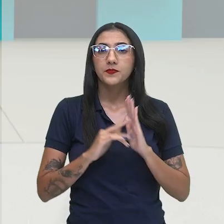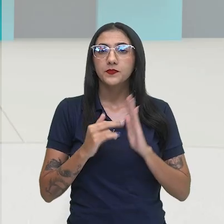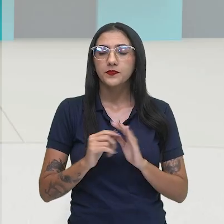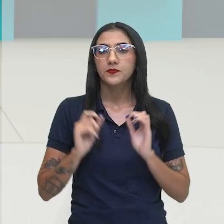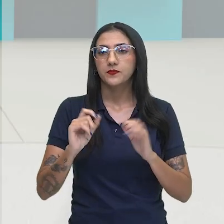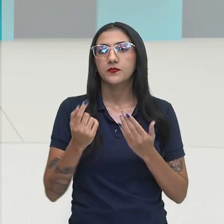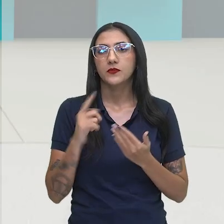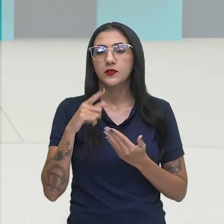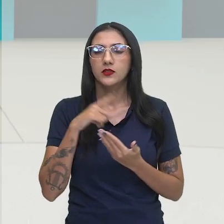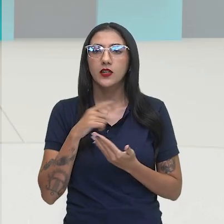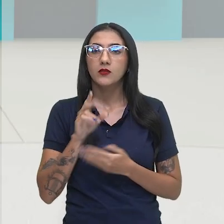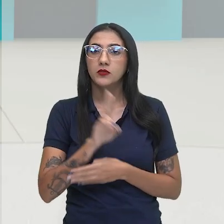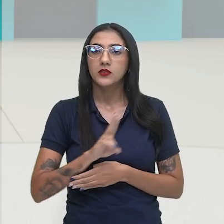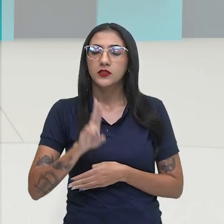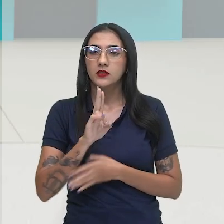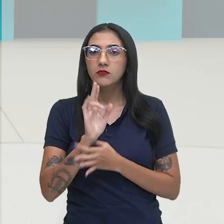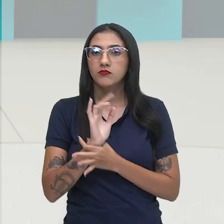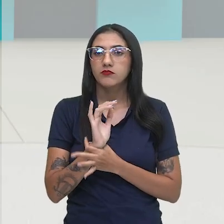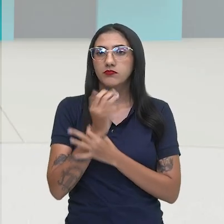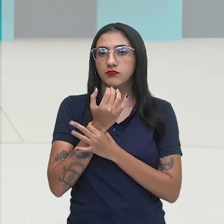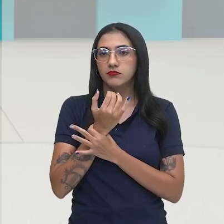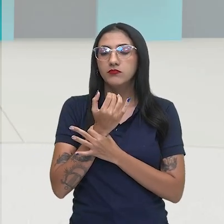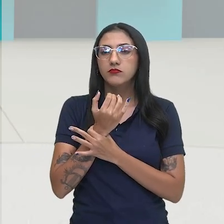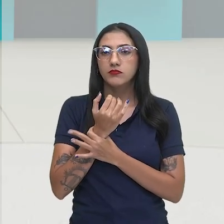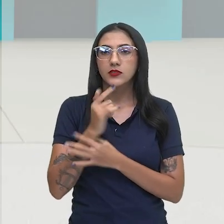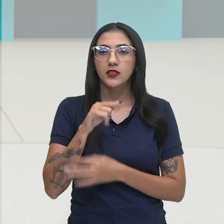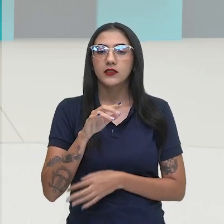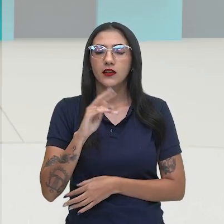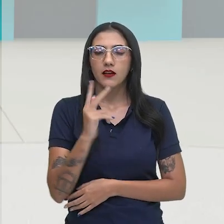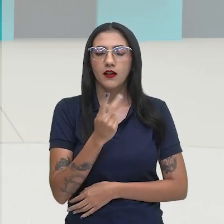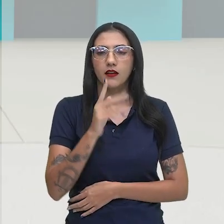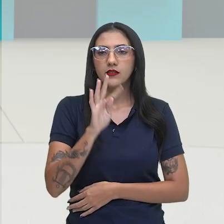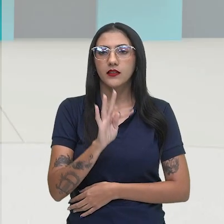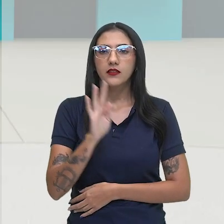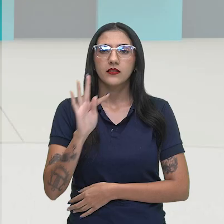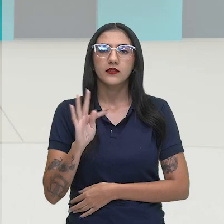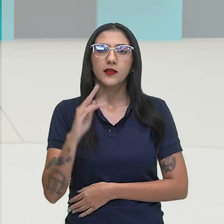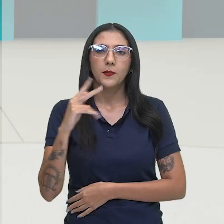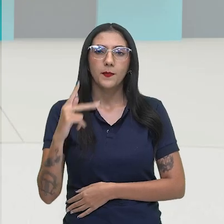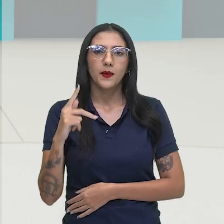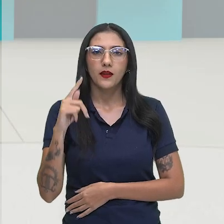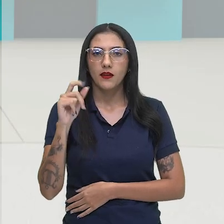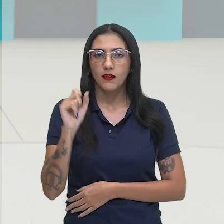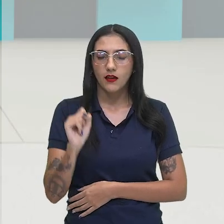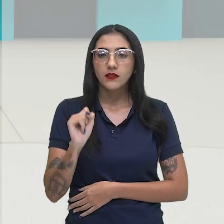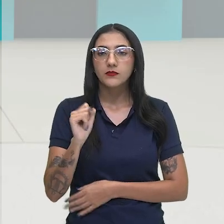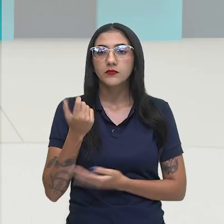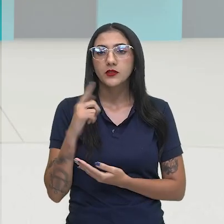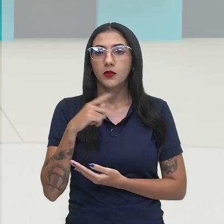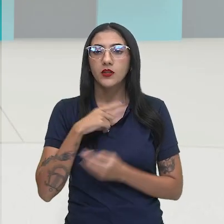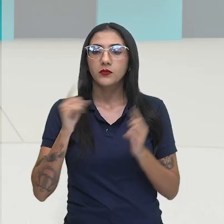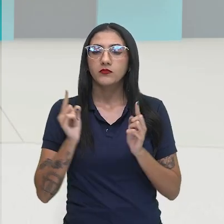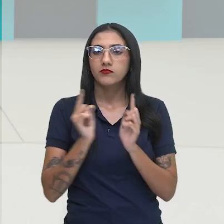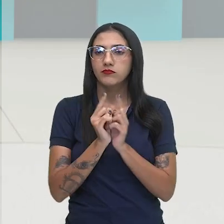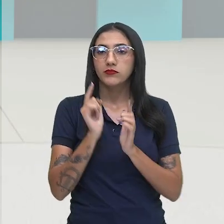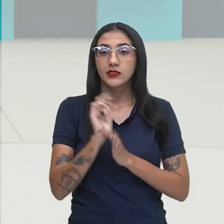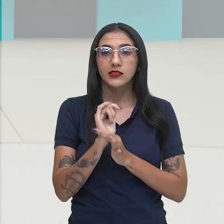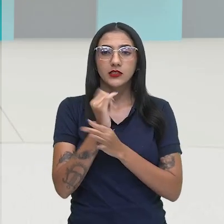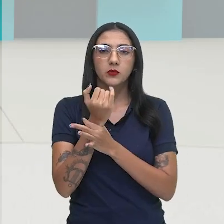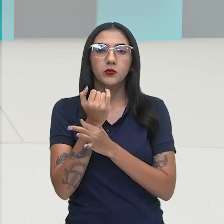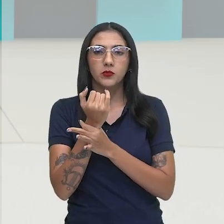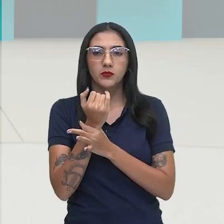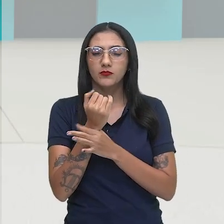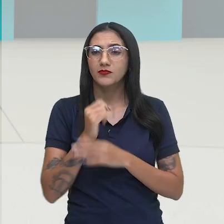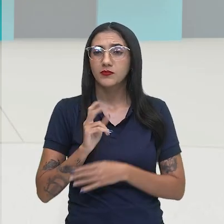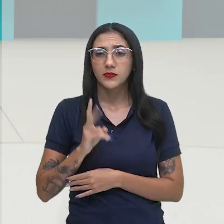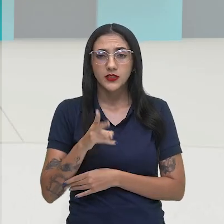versão segura desse Hypertext Transfer Protocol Secure. É uma forma, então, segura. Então,